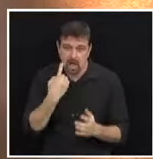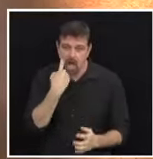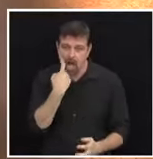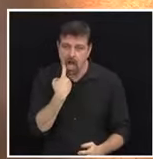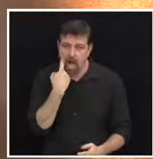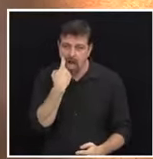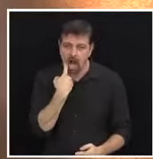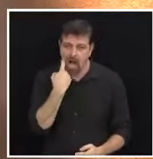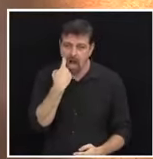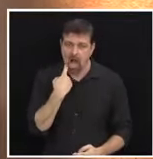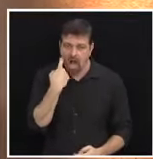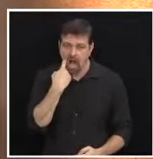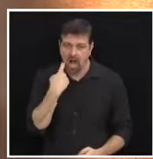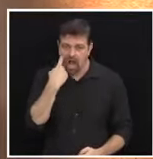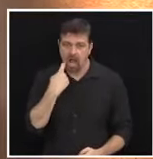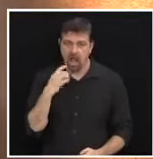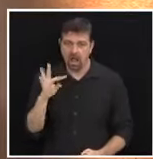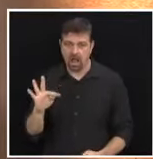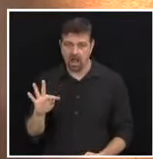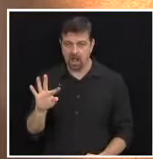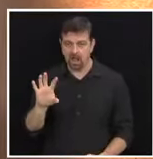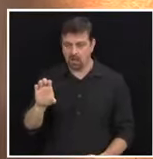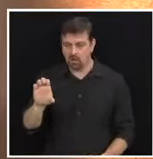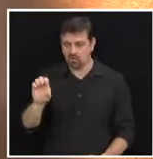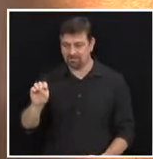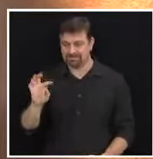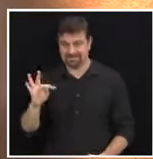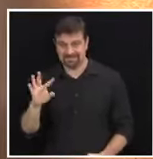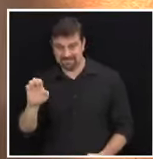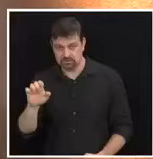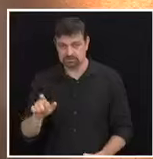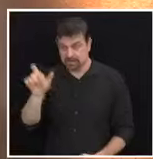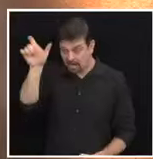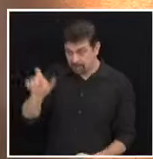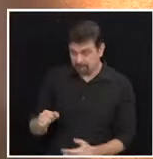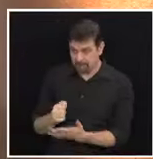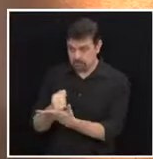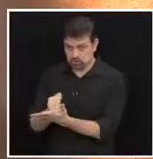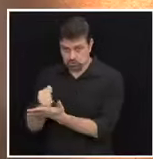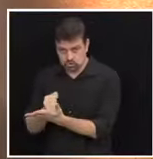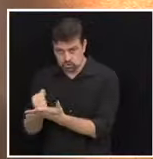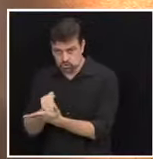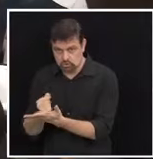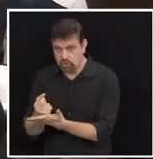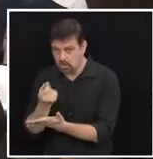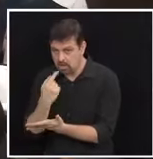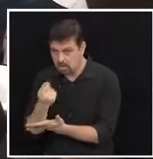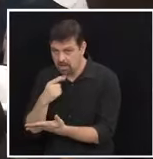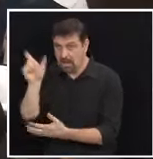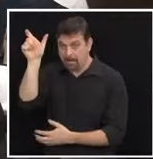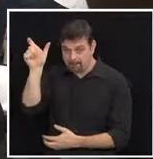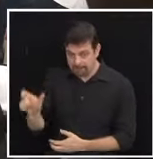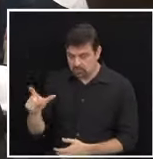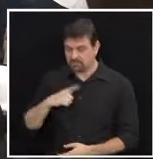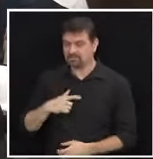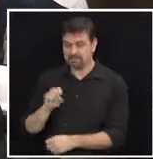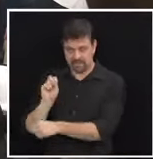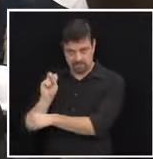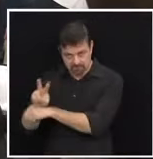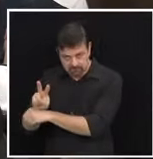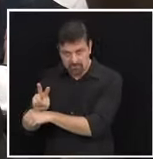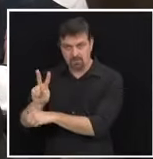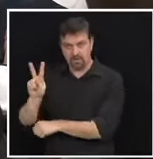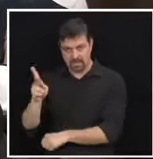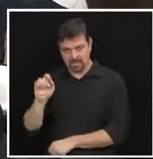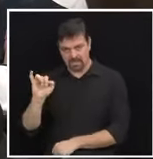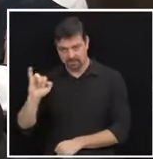o tratamento antirretroviral a quem tem o HIV, ele não só é bom para a pessoa que tem o vírus, porque vai ter uma qualidade de vida